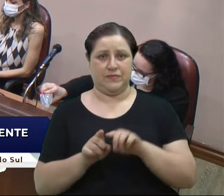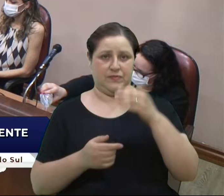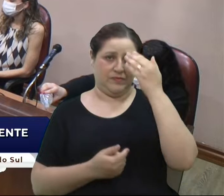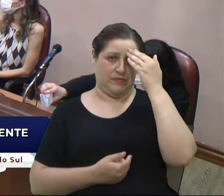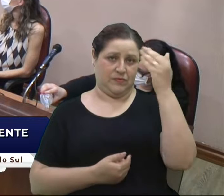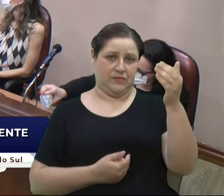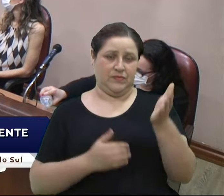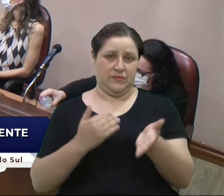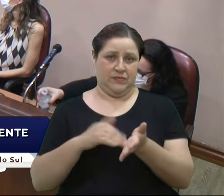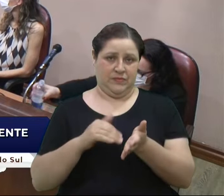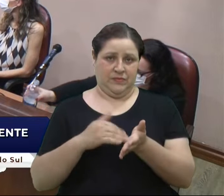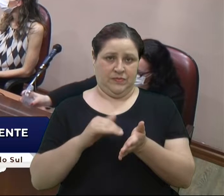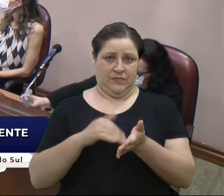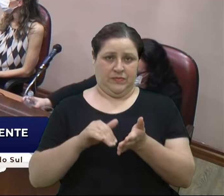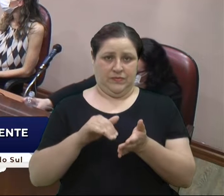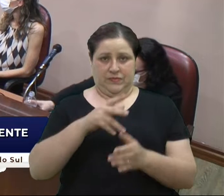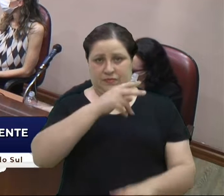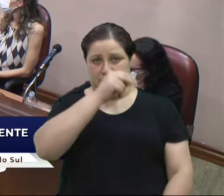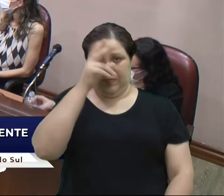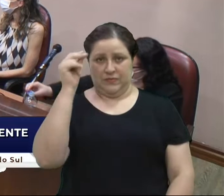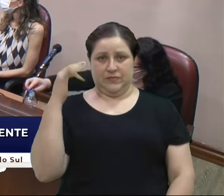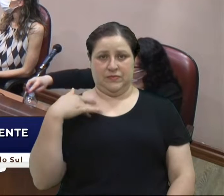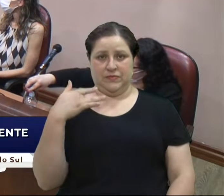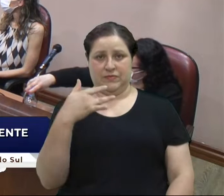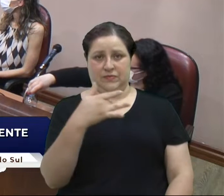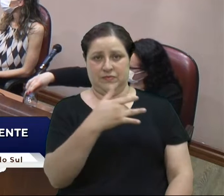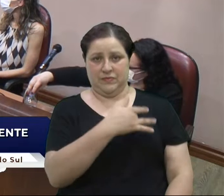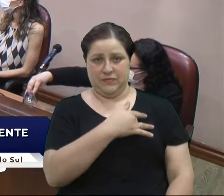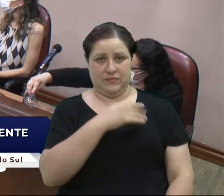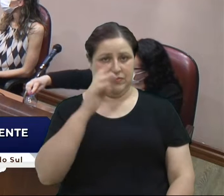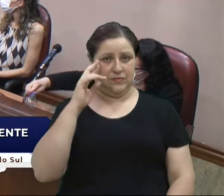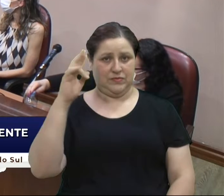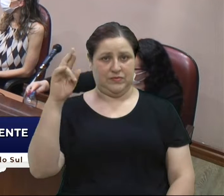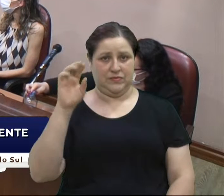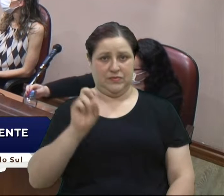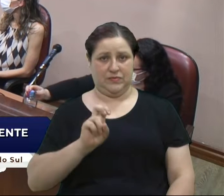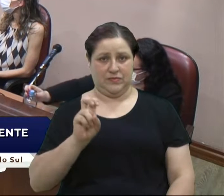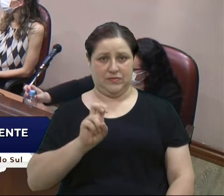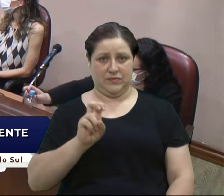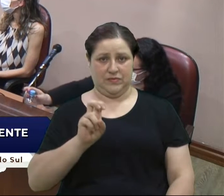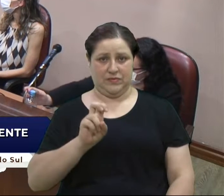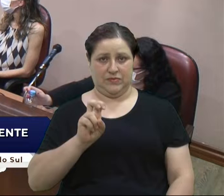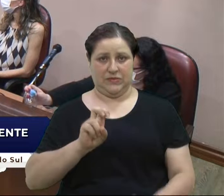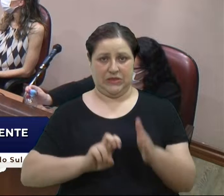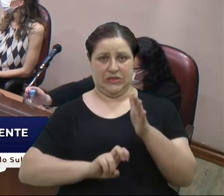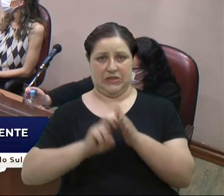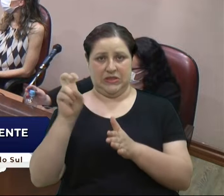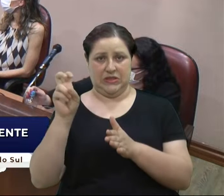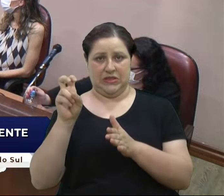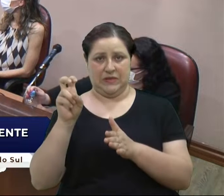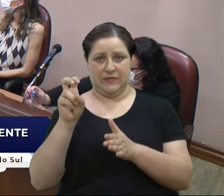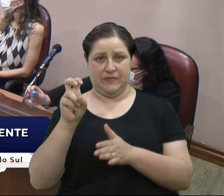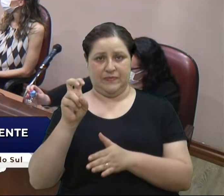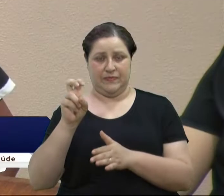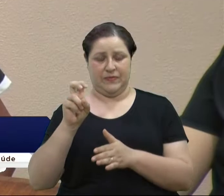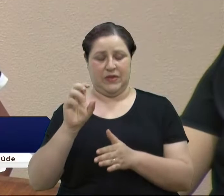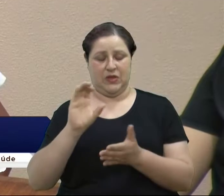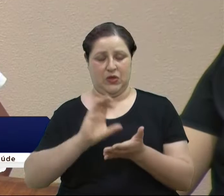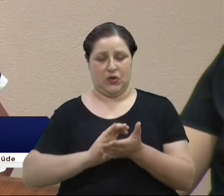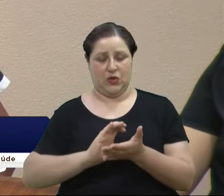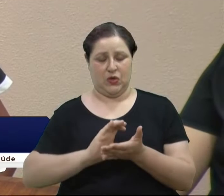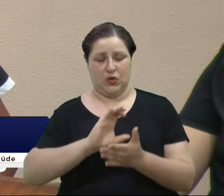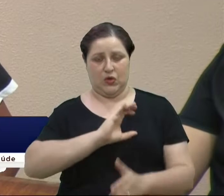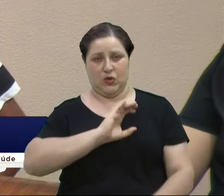a secretária municipal de saúde e a diretora da quinta, a coordenadora da quinta,